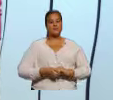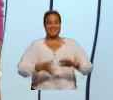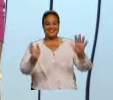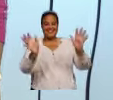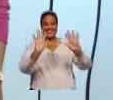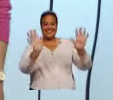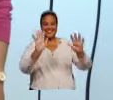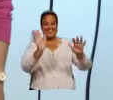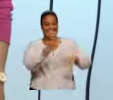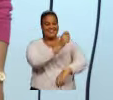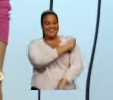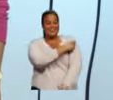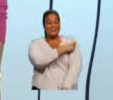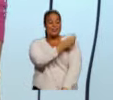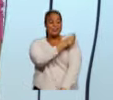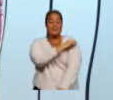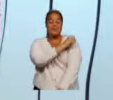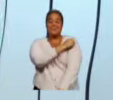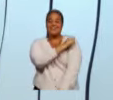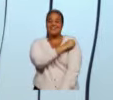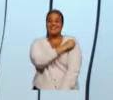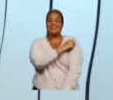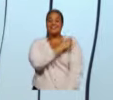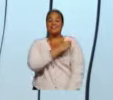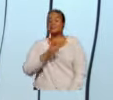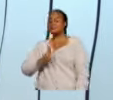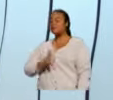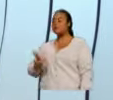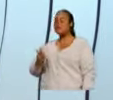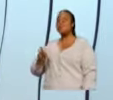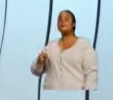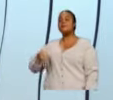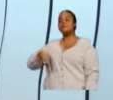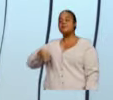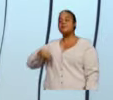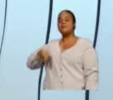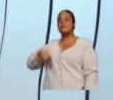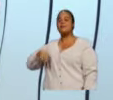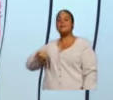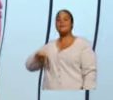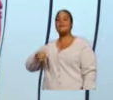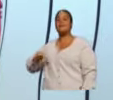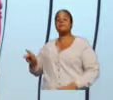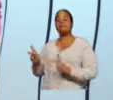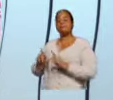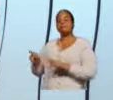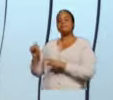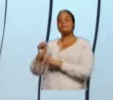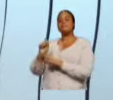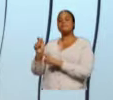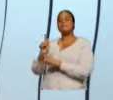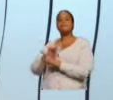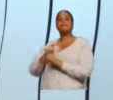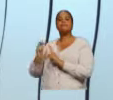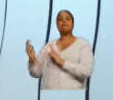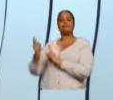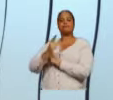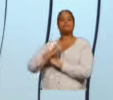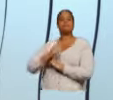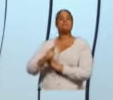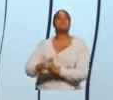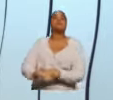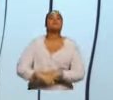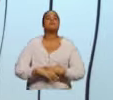olá estudante do 8º ano sou mônica couto professora de geografia durante o período da